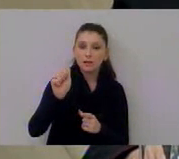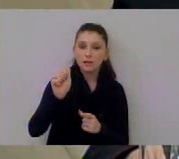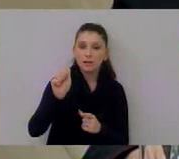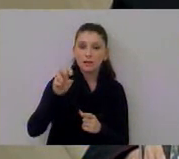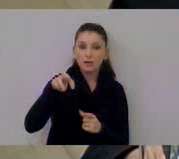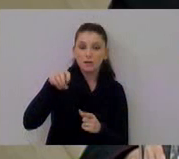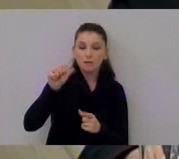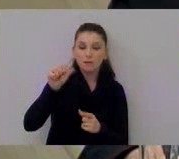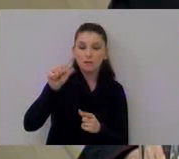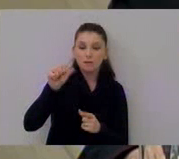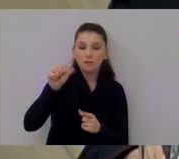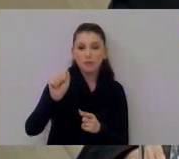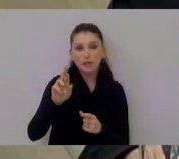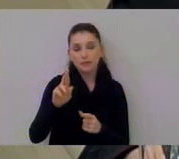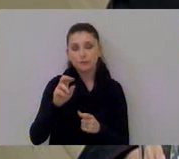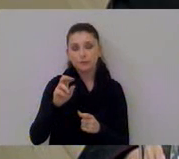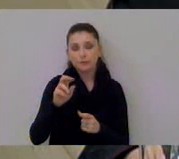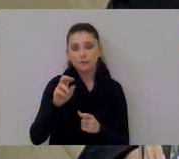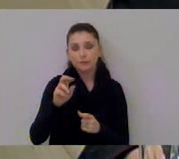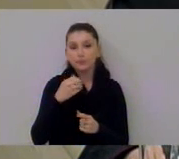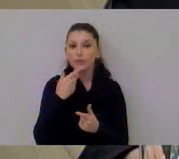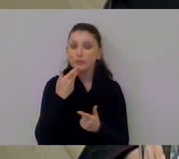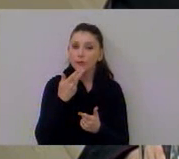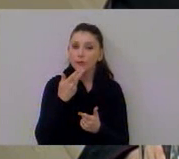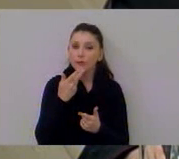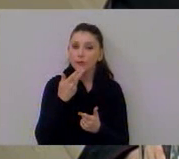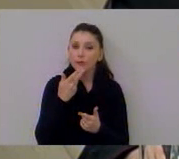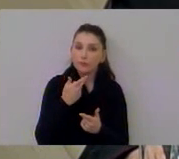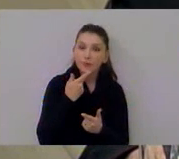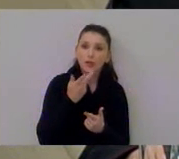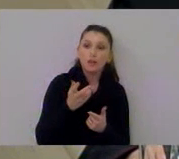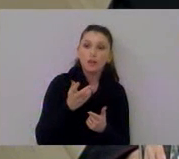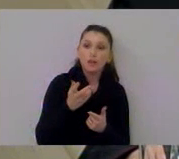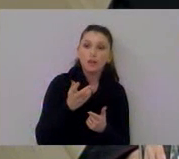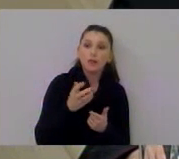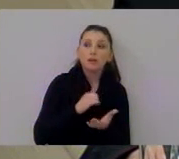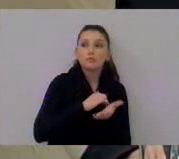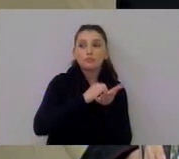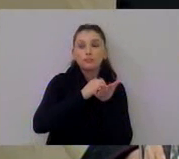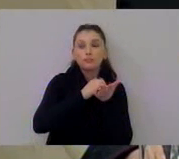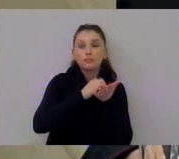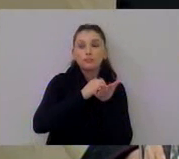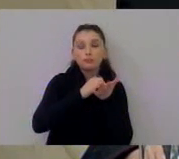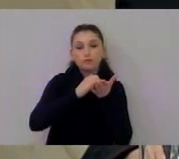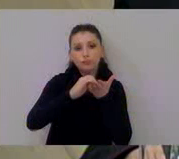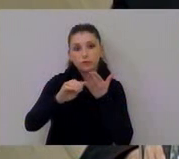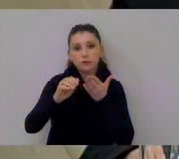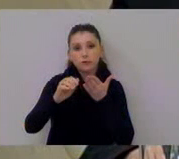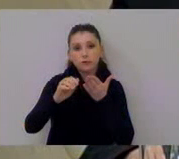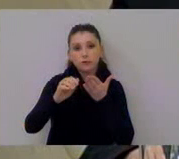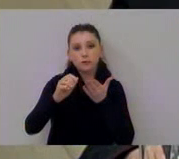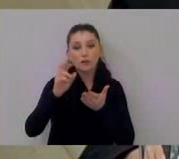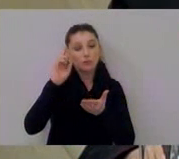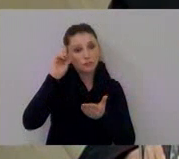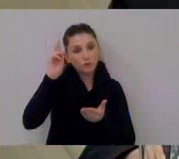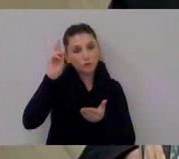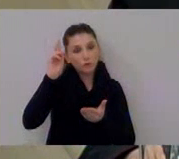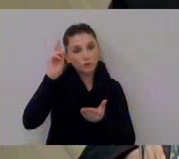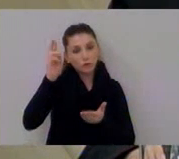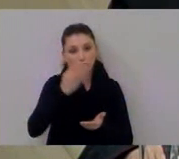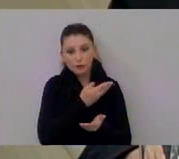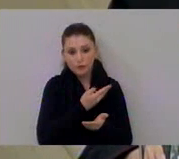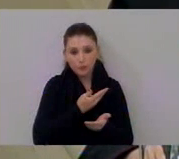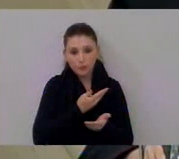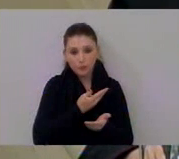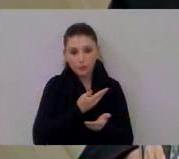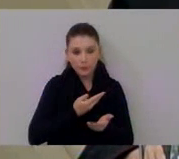Assunto, envio de expediente ao senhor governador do estado de